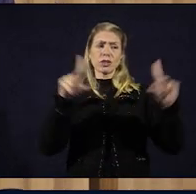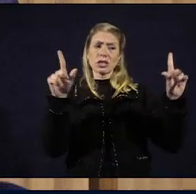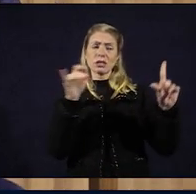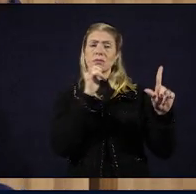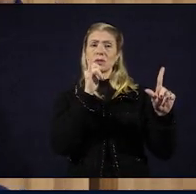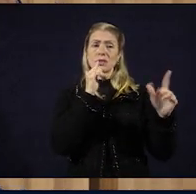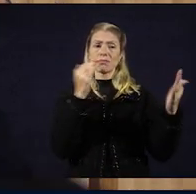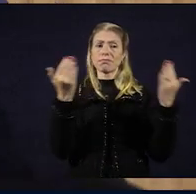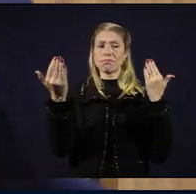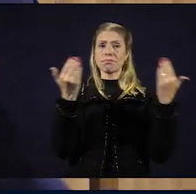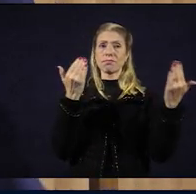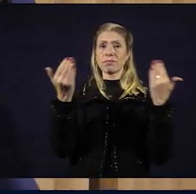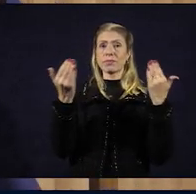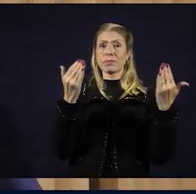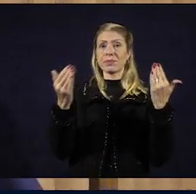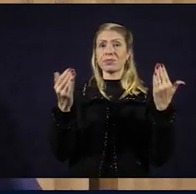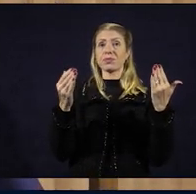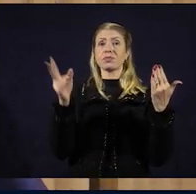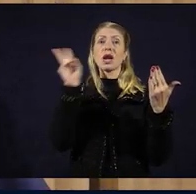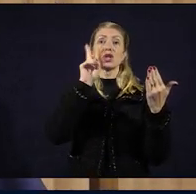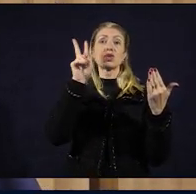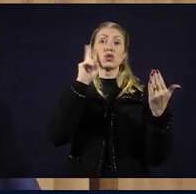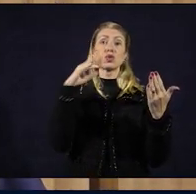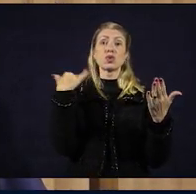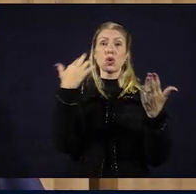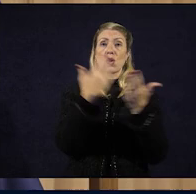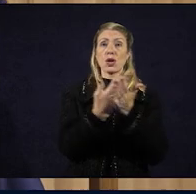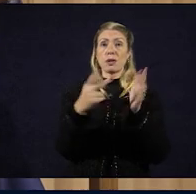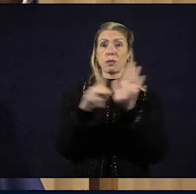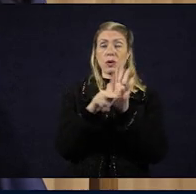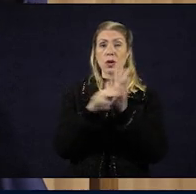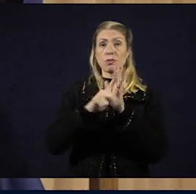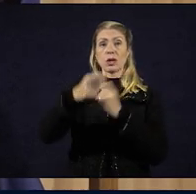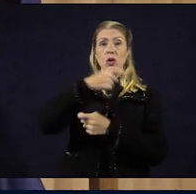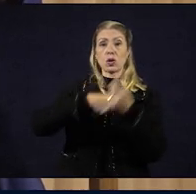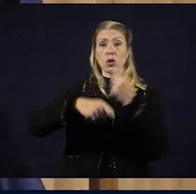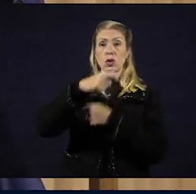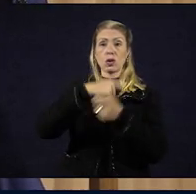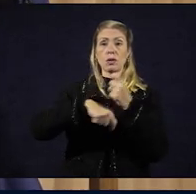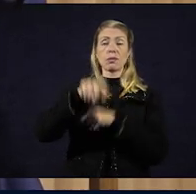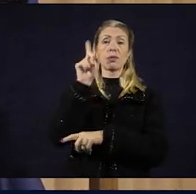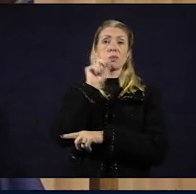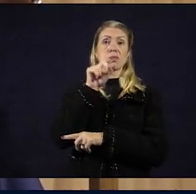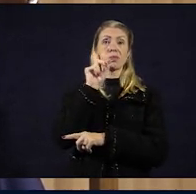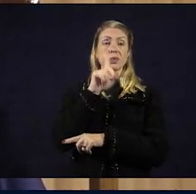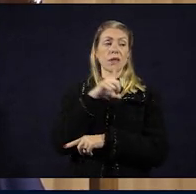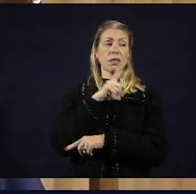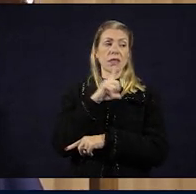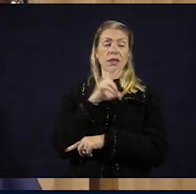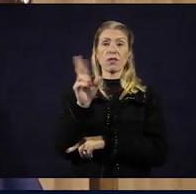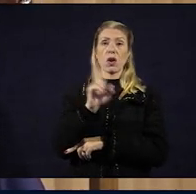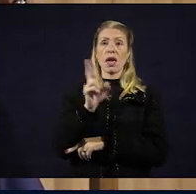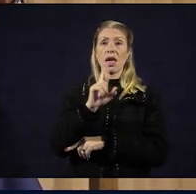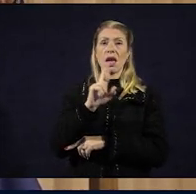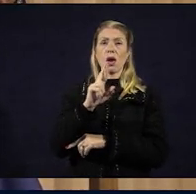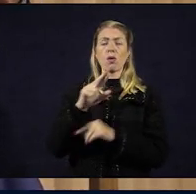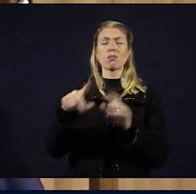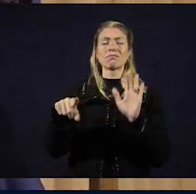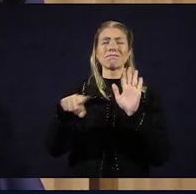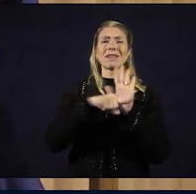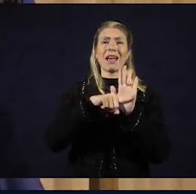seja demografia ou a própria história Econômica Americana nós vivemos 15 anos juro Real negativo nos Estados Unidos e